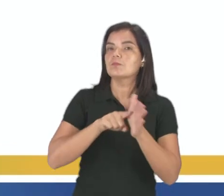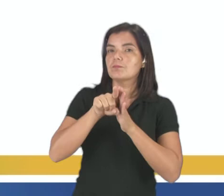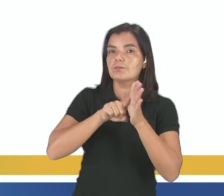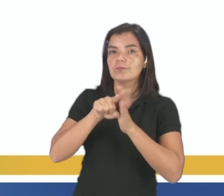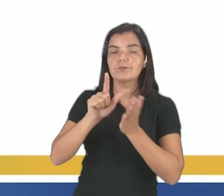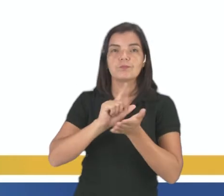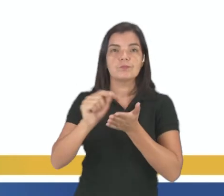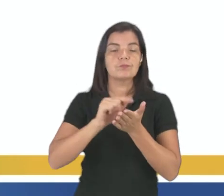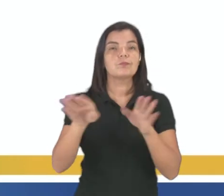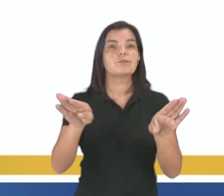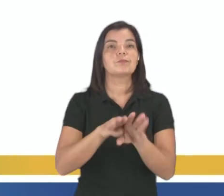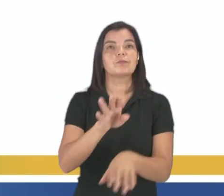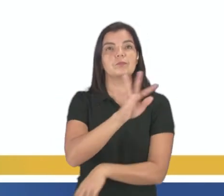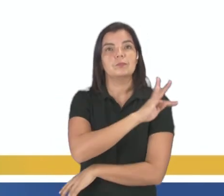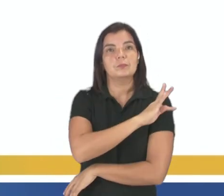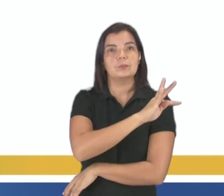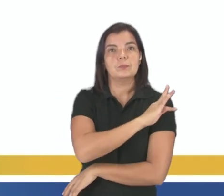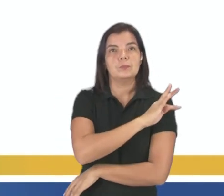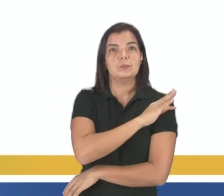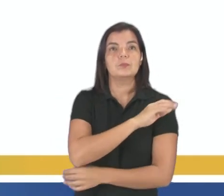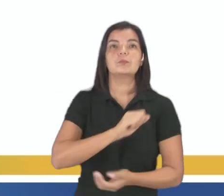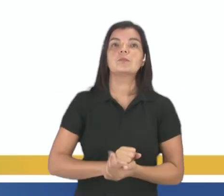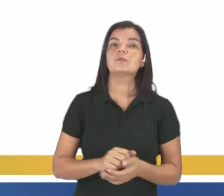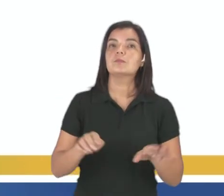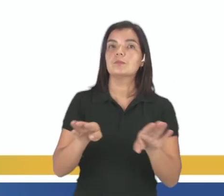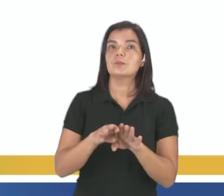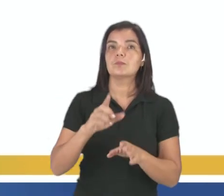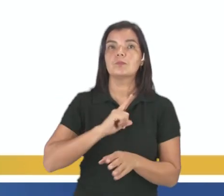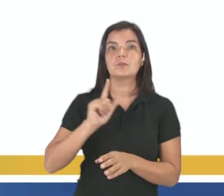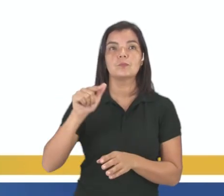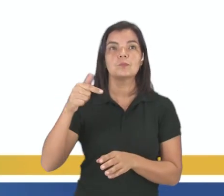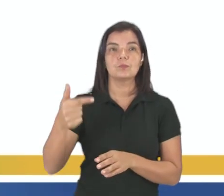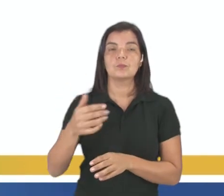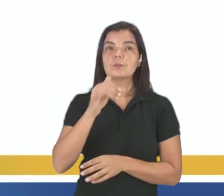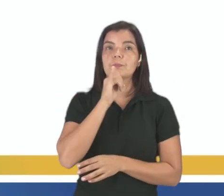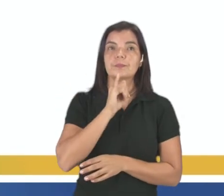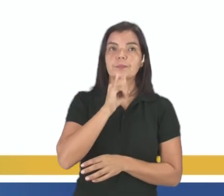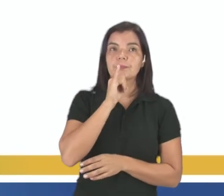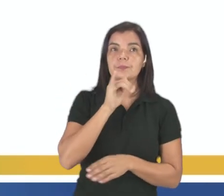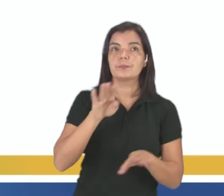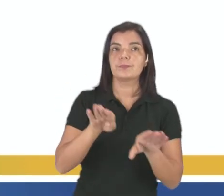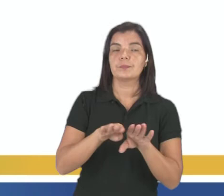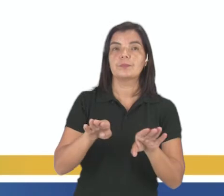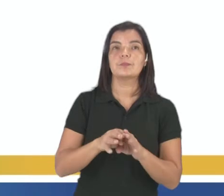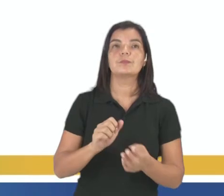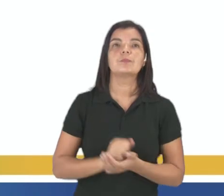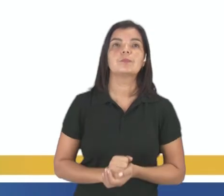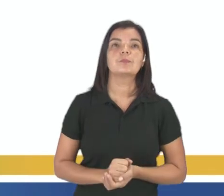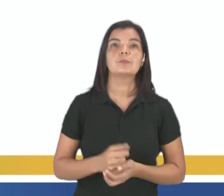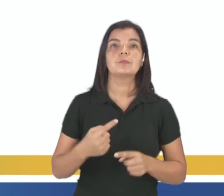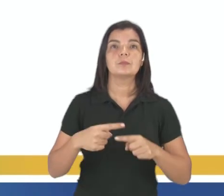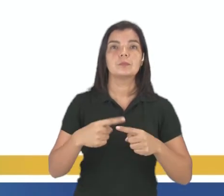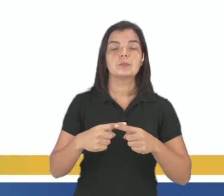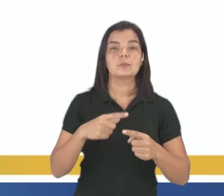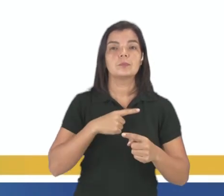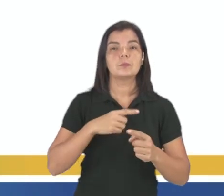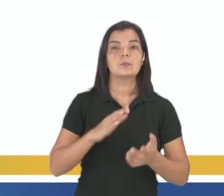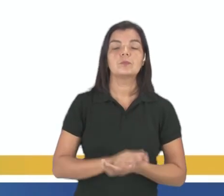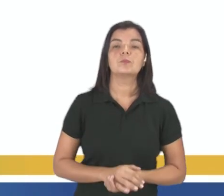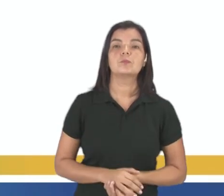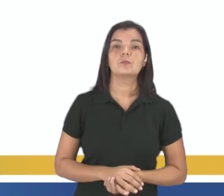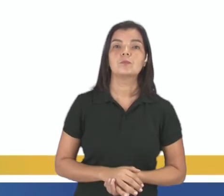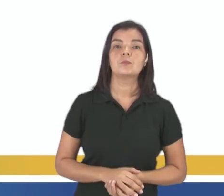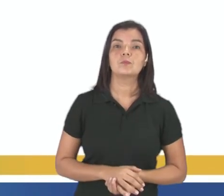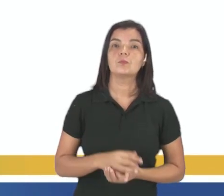y técnicos, ok? Y tenemos outros exemplos também, pero vamos para o português.